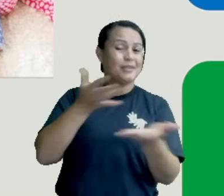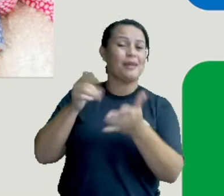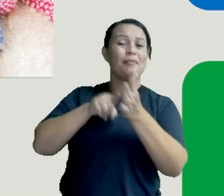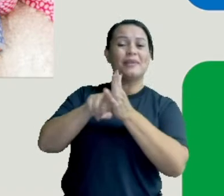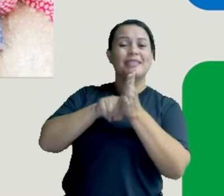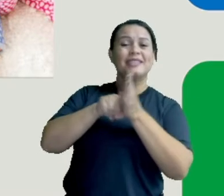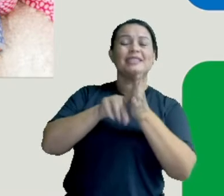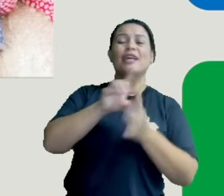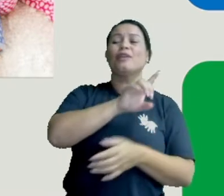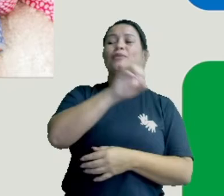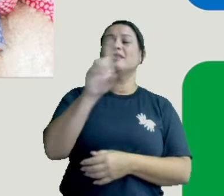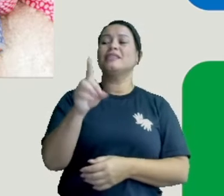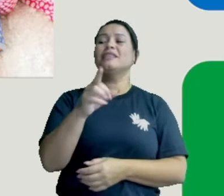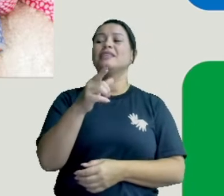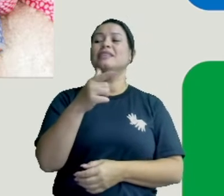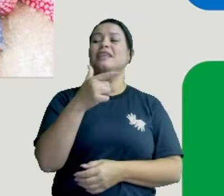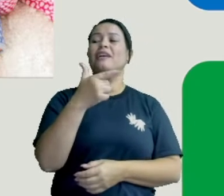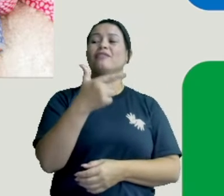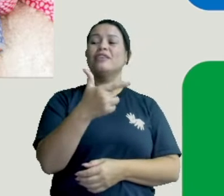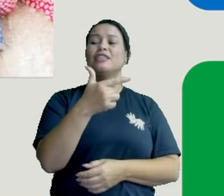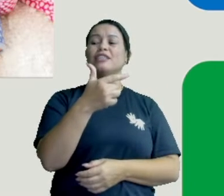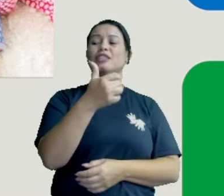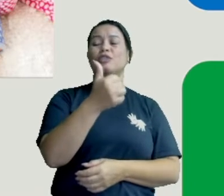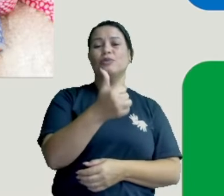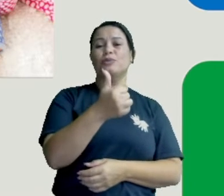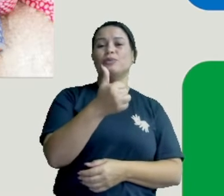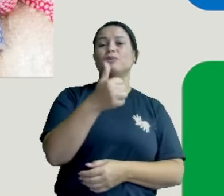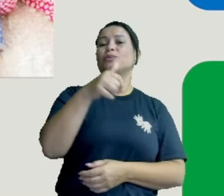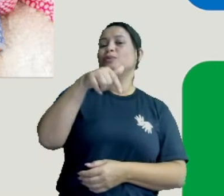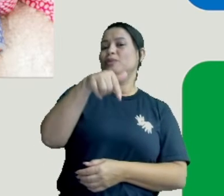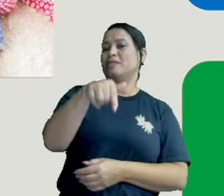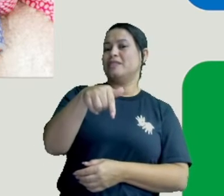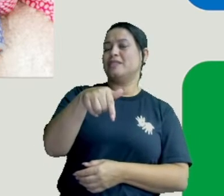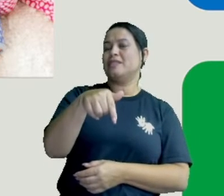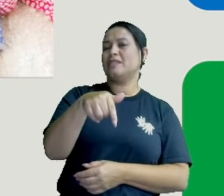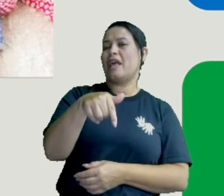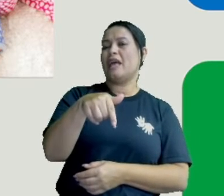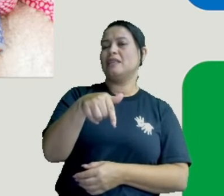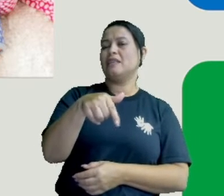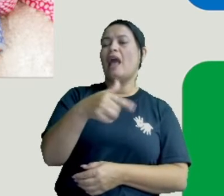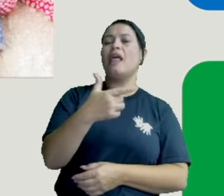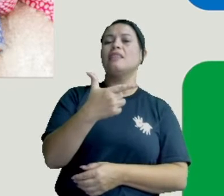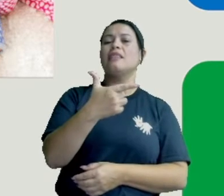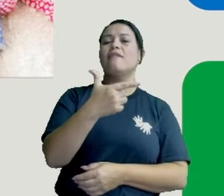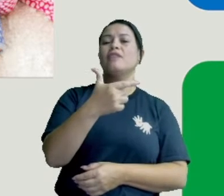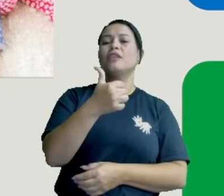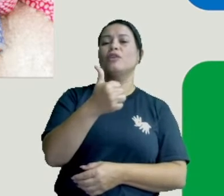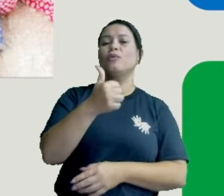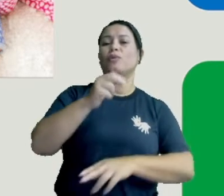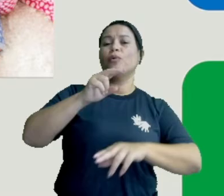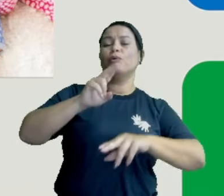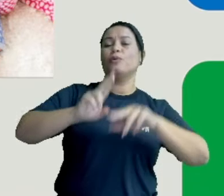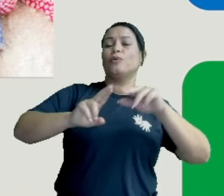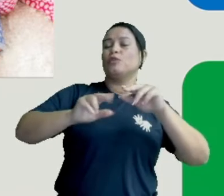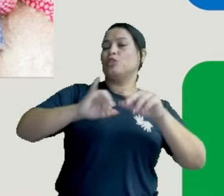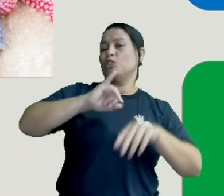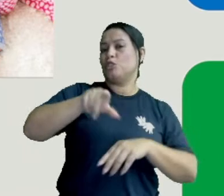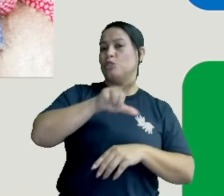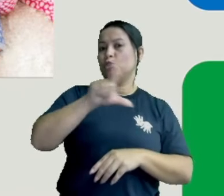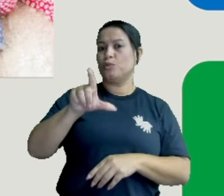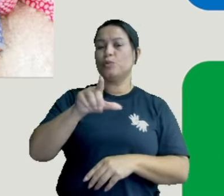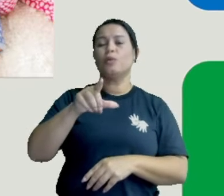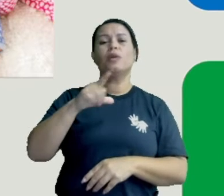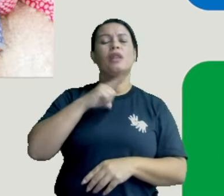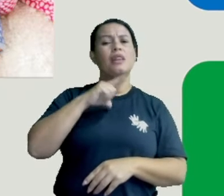por exemplo, no dia 21/7 desse ano, né? Dia 21 de julho. E aí nesse dia a